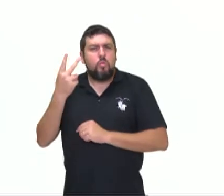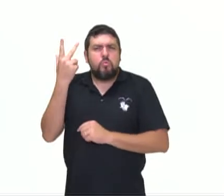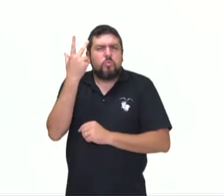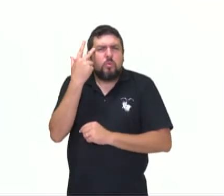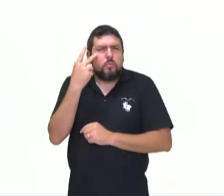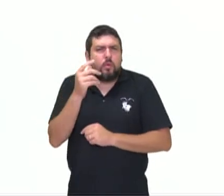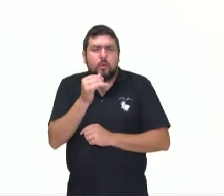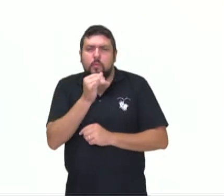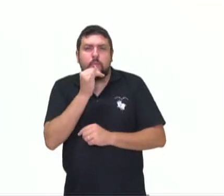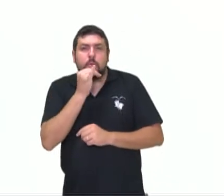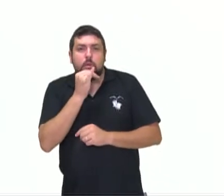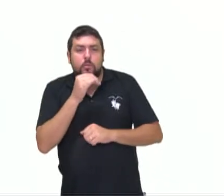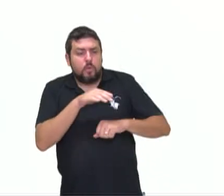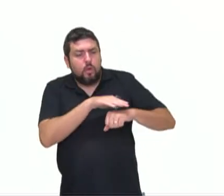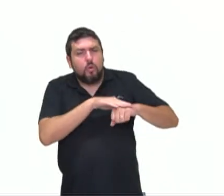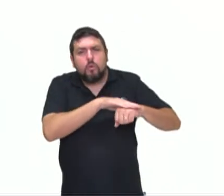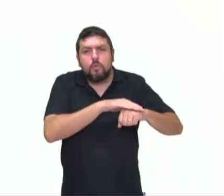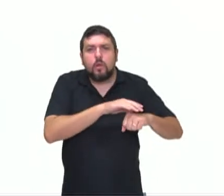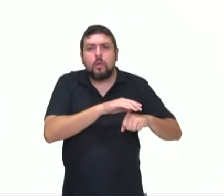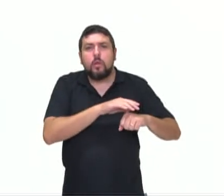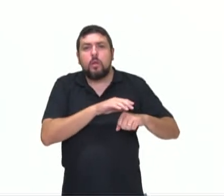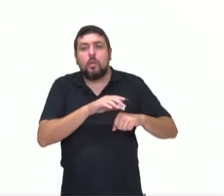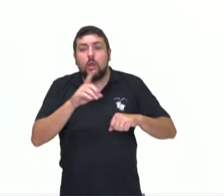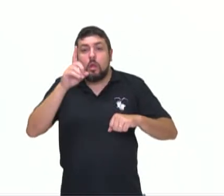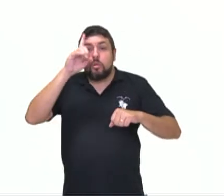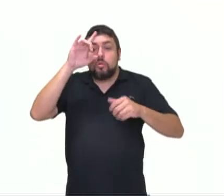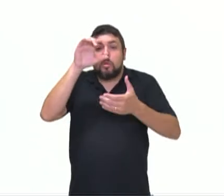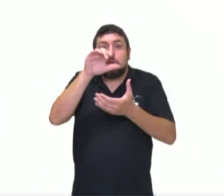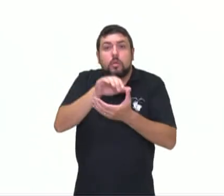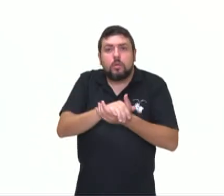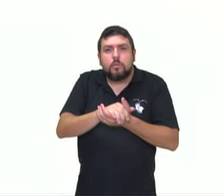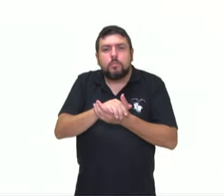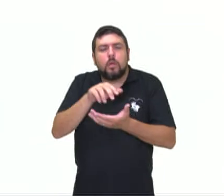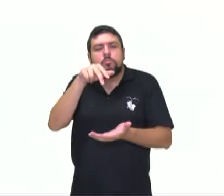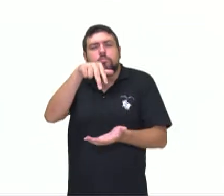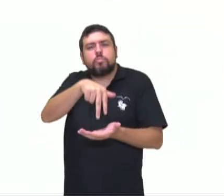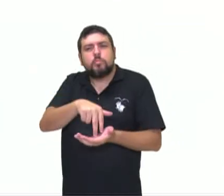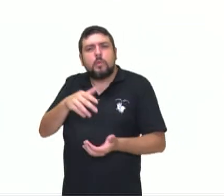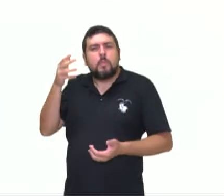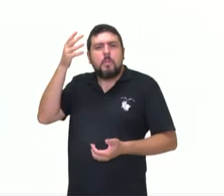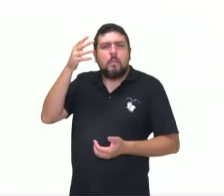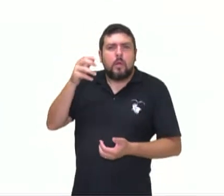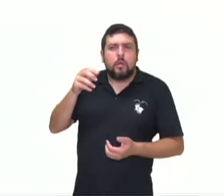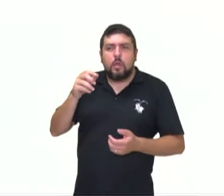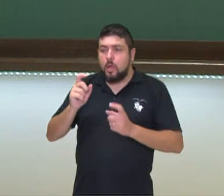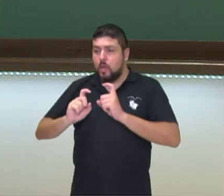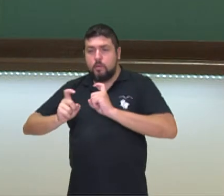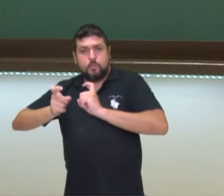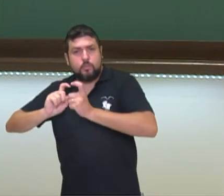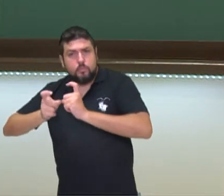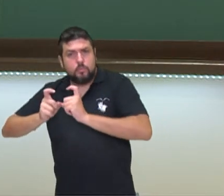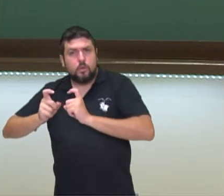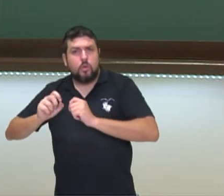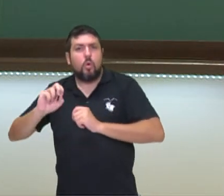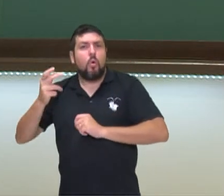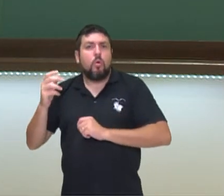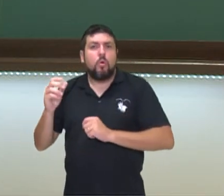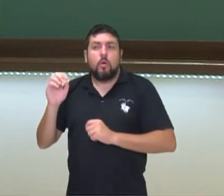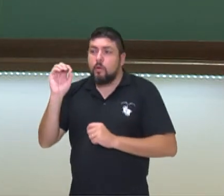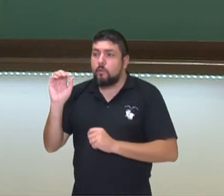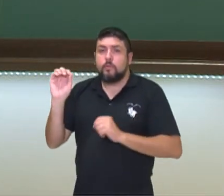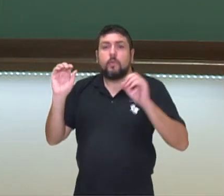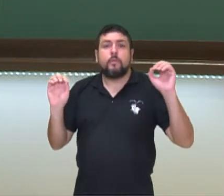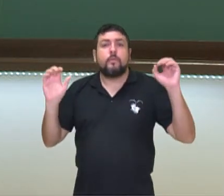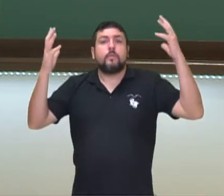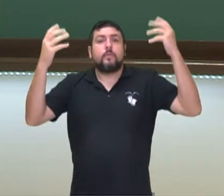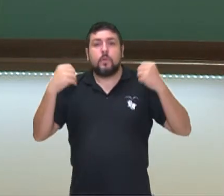dia, como conversas, casamentos, reuniões, aniversários, confraternizações, em todo momento que você precisa transmitir